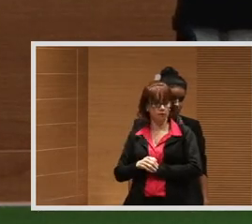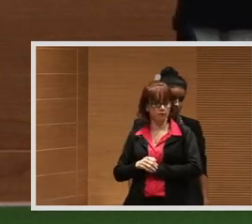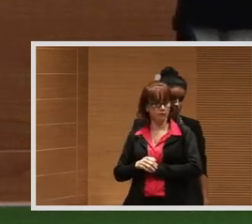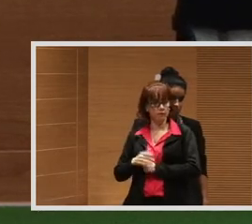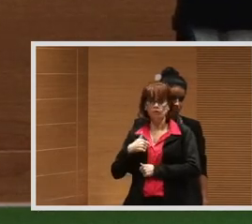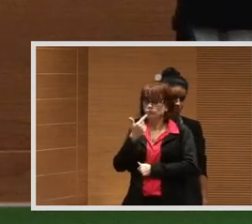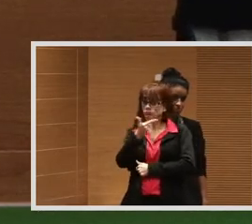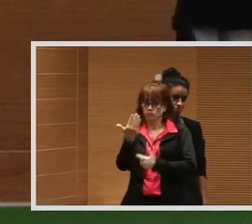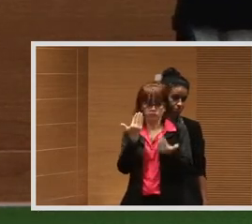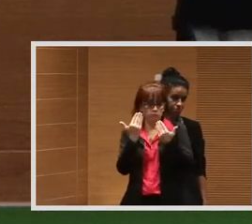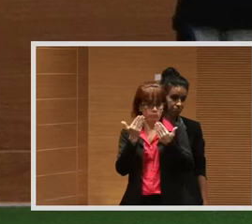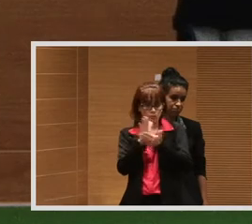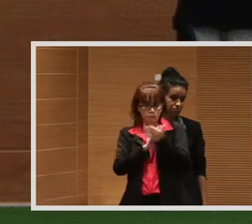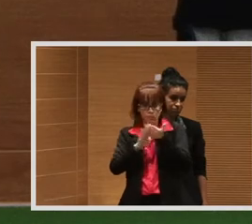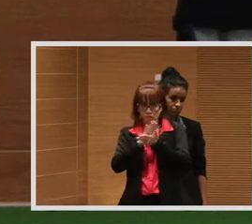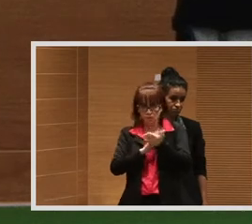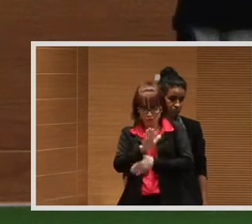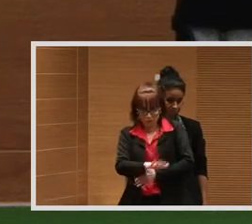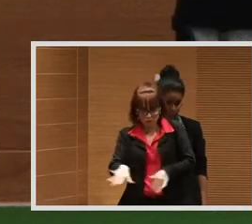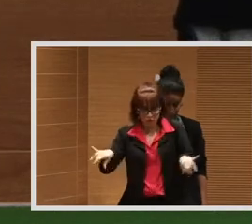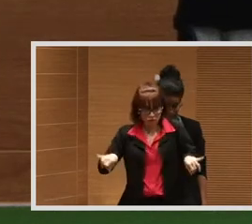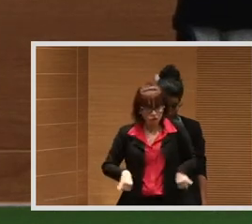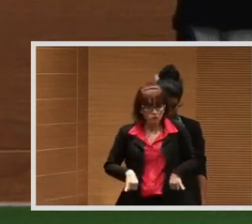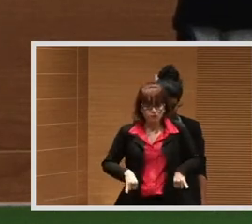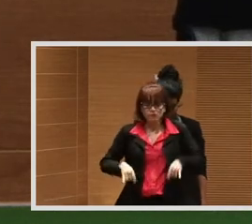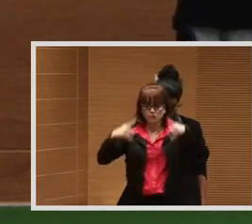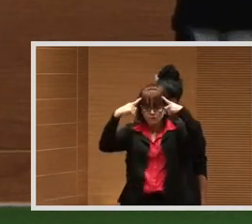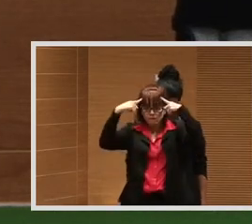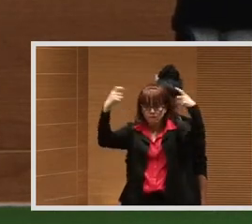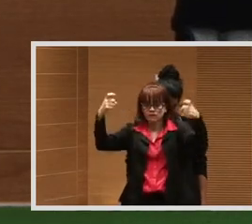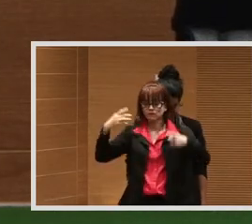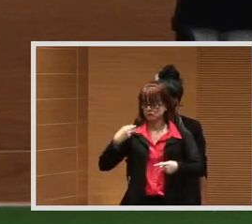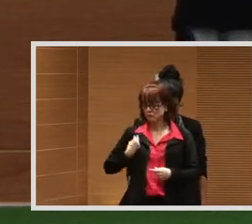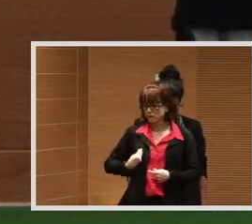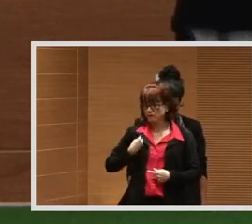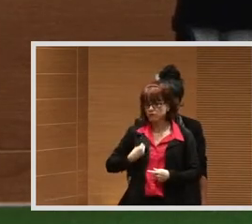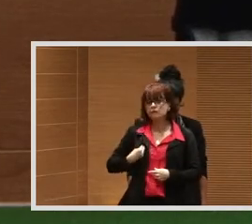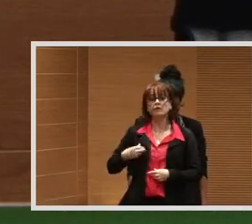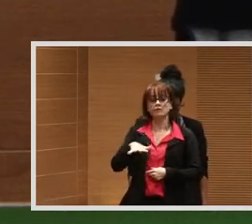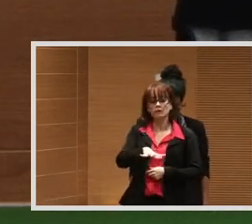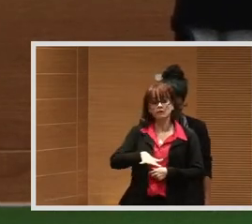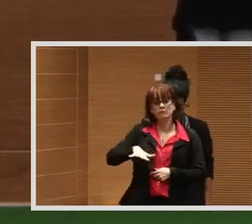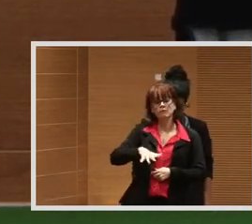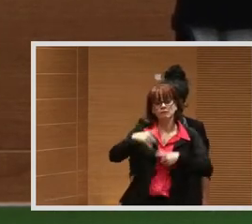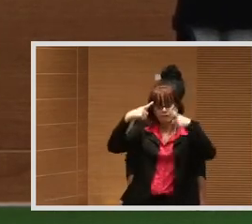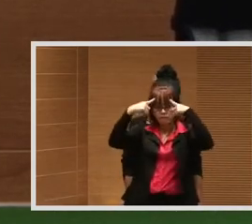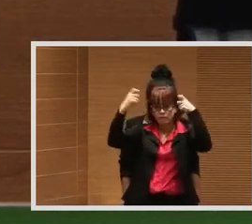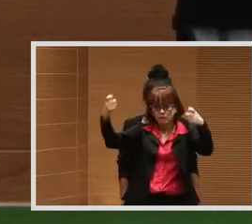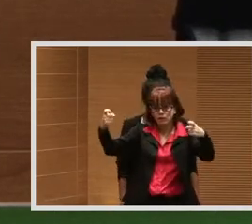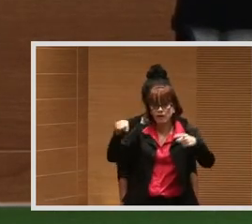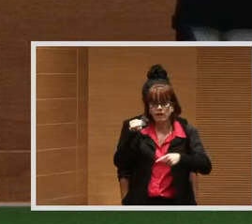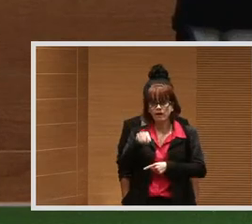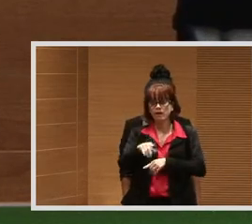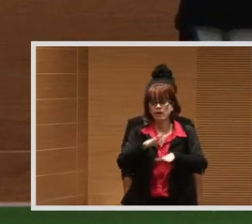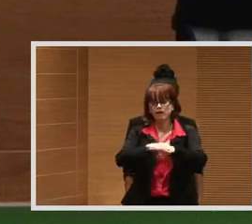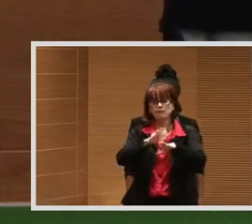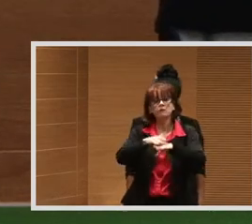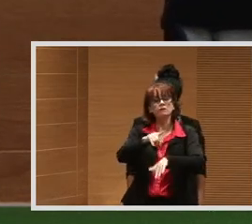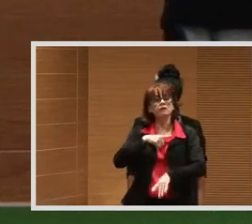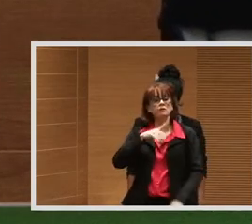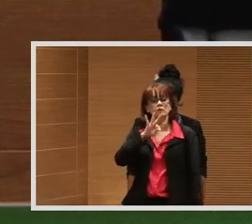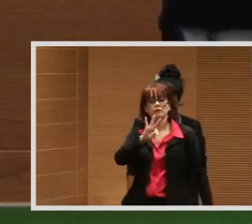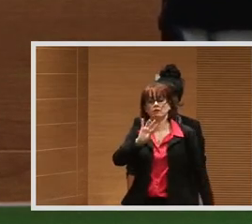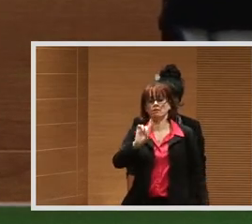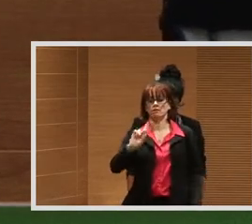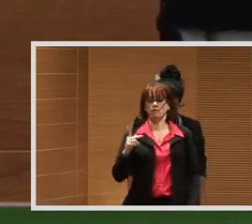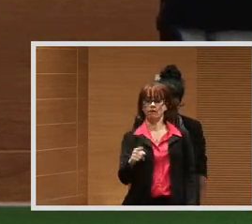que a criança estava sofrendo uma violência, que ela estava vivendo em situação de violência. O diagnóstico, ela tem um transtorno, ela